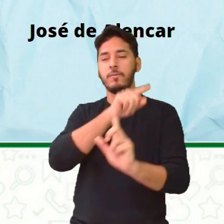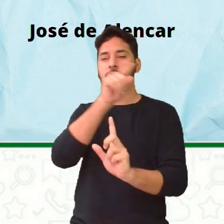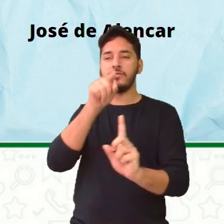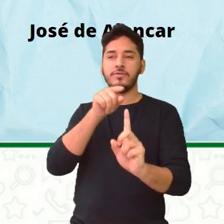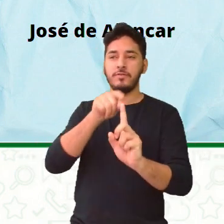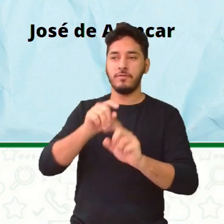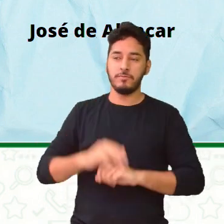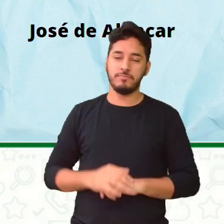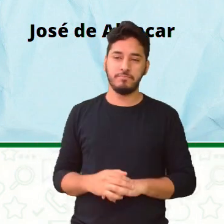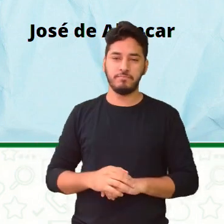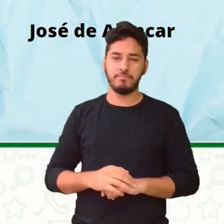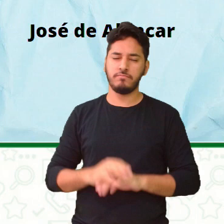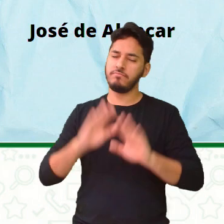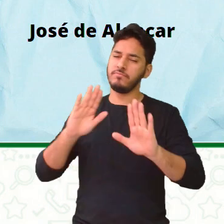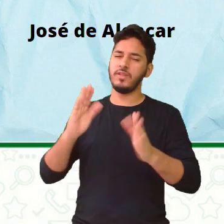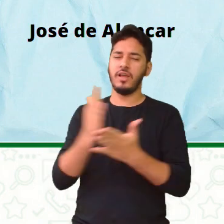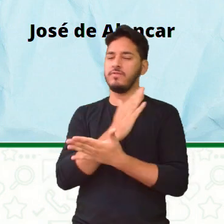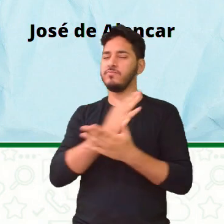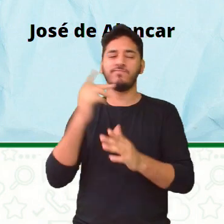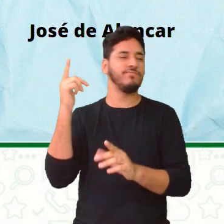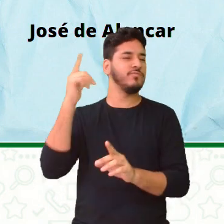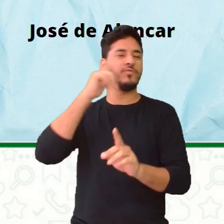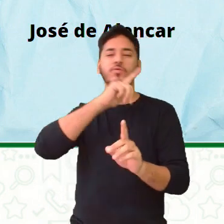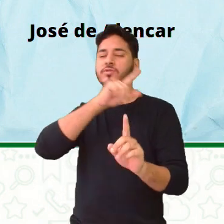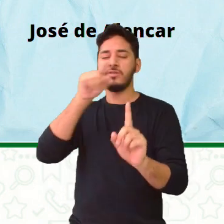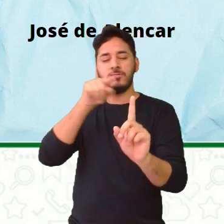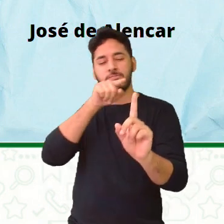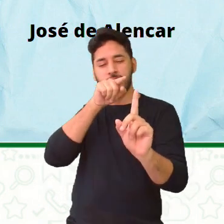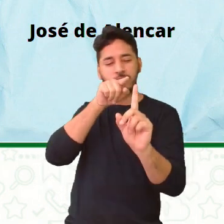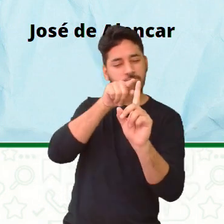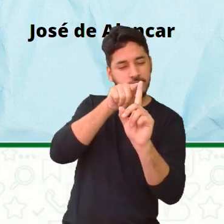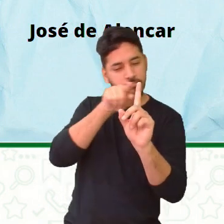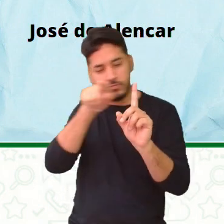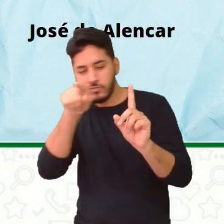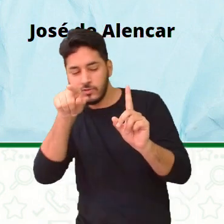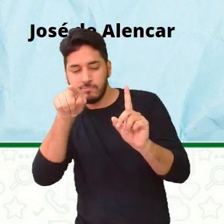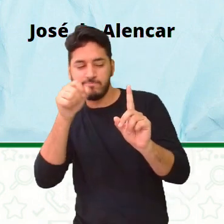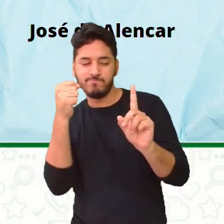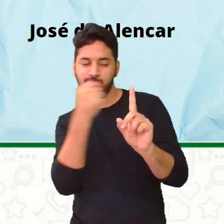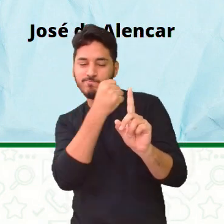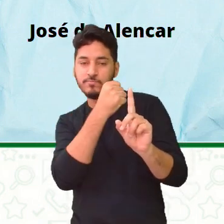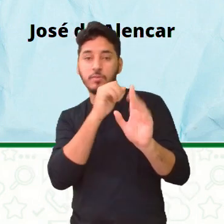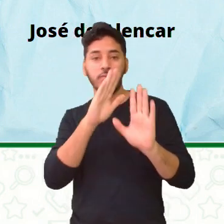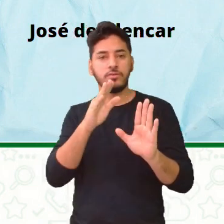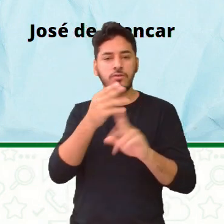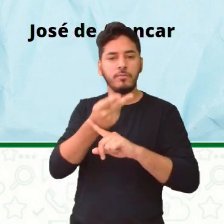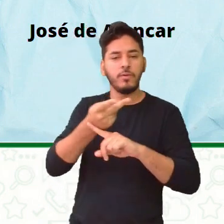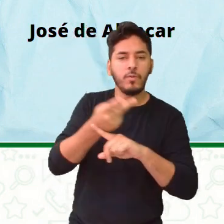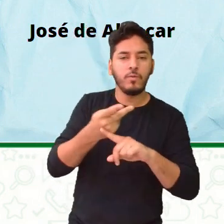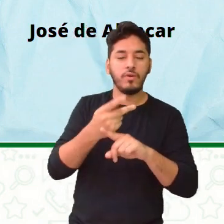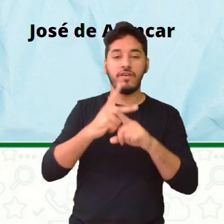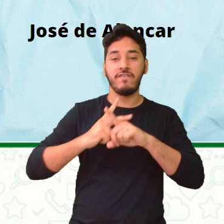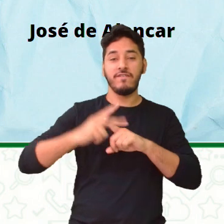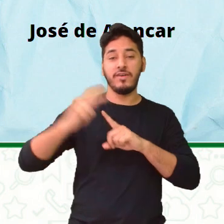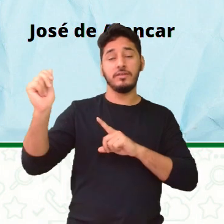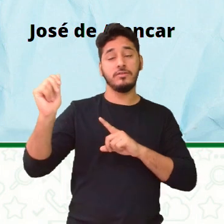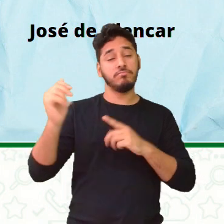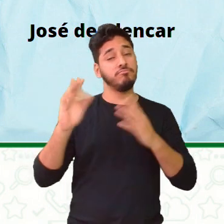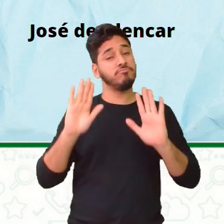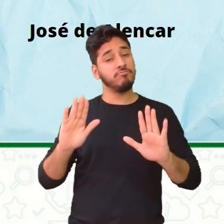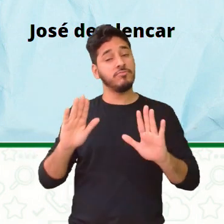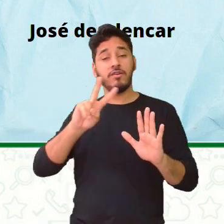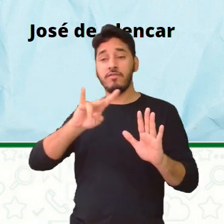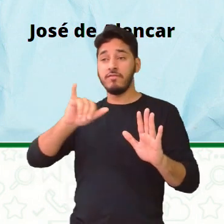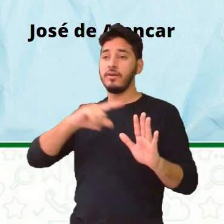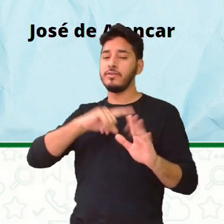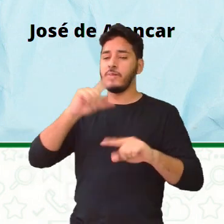objetivo. Mesmo não atingindo o alvo, quem busca e vence obstáculos, no mínimo,